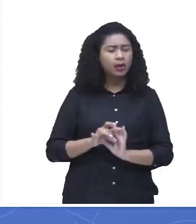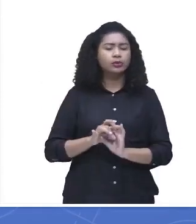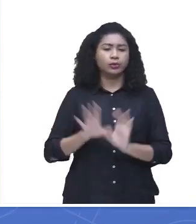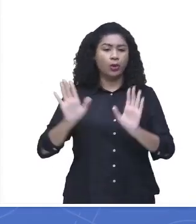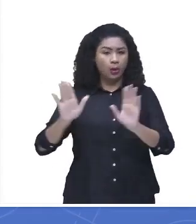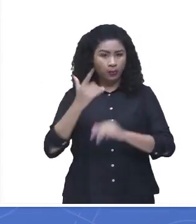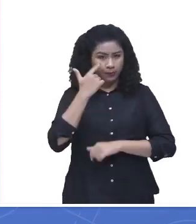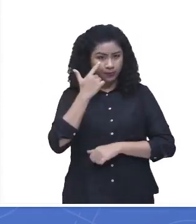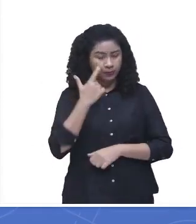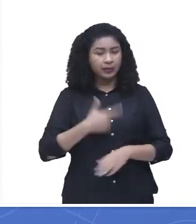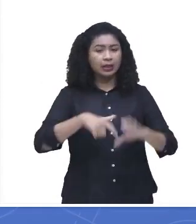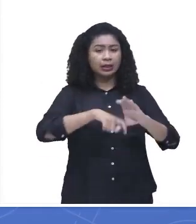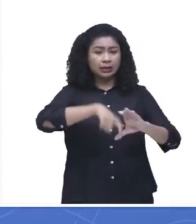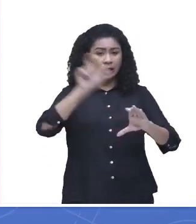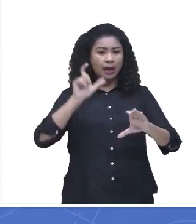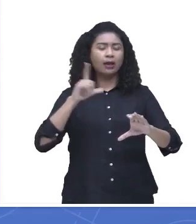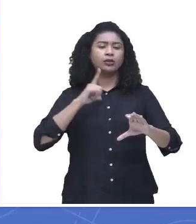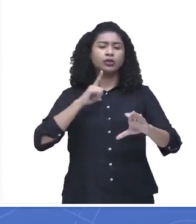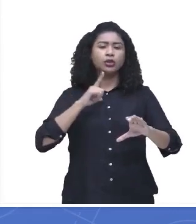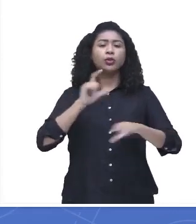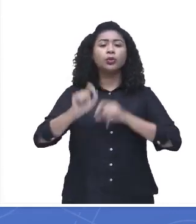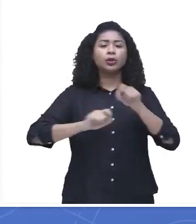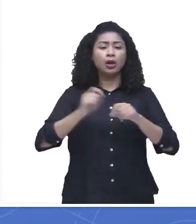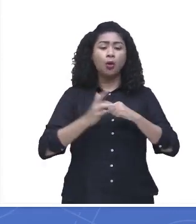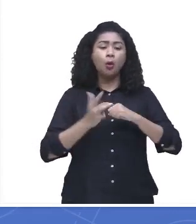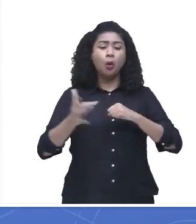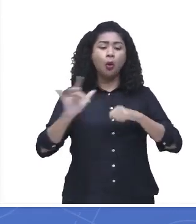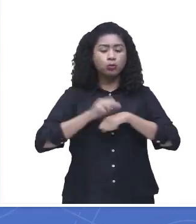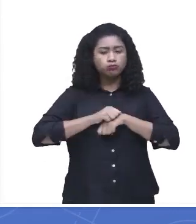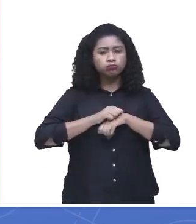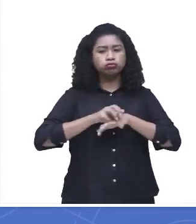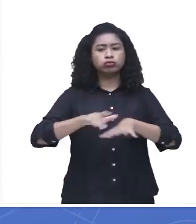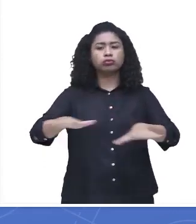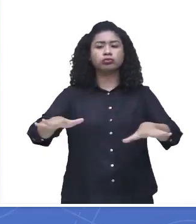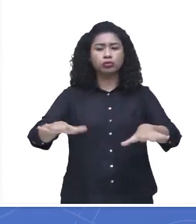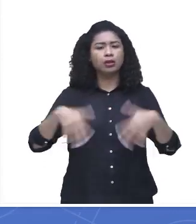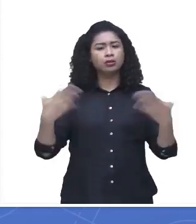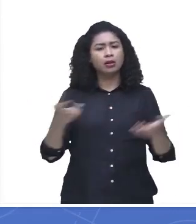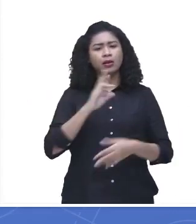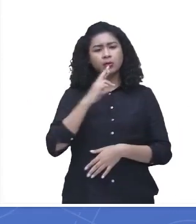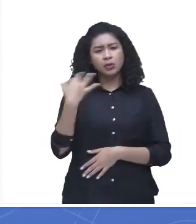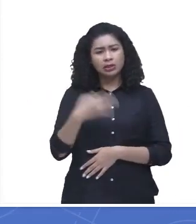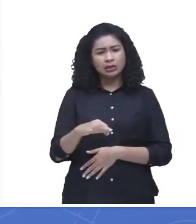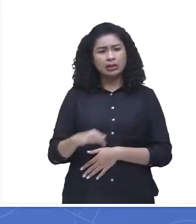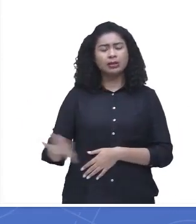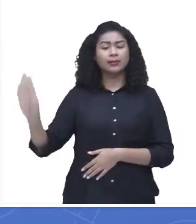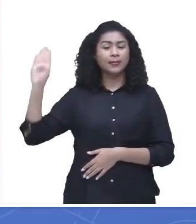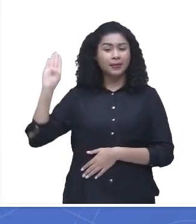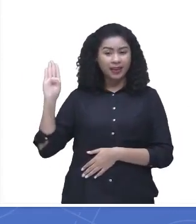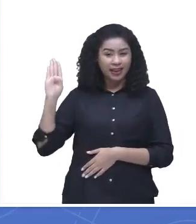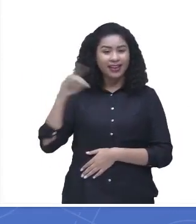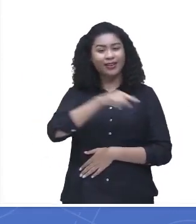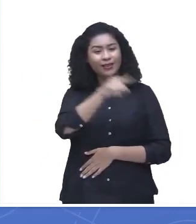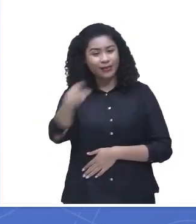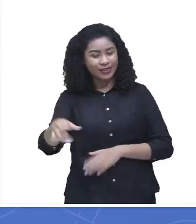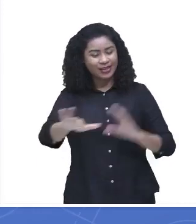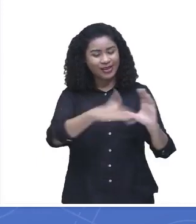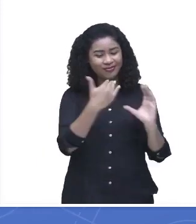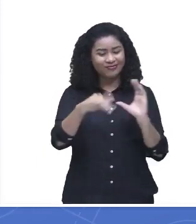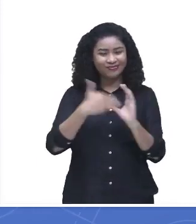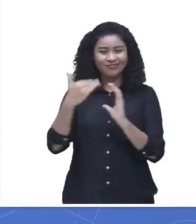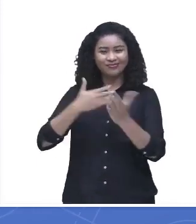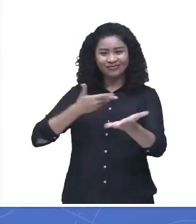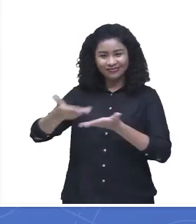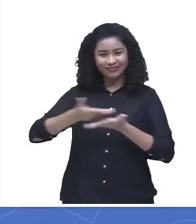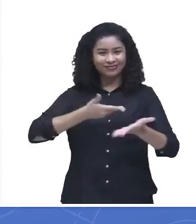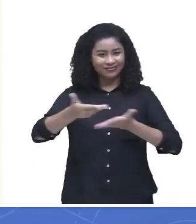pós-independência, gente, vai haver sim a expansão do ouro. Então, a alternativa correta, a letra B, como todos vocês que participaram